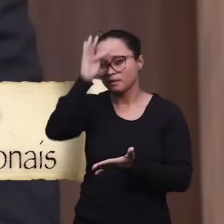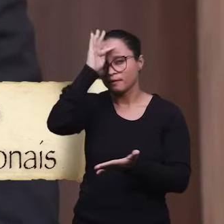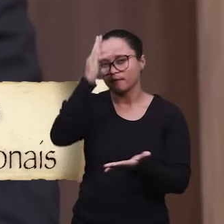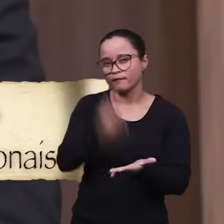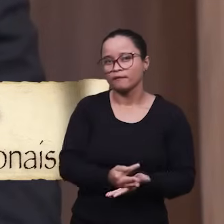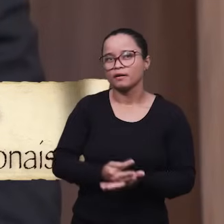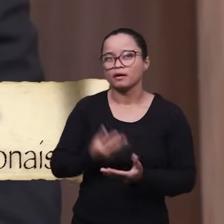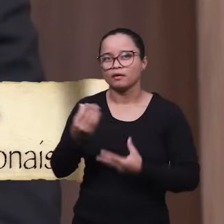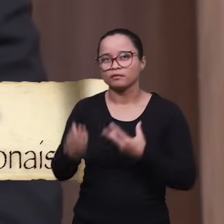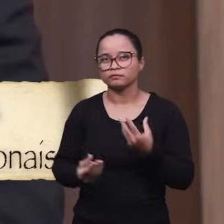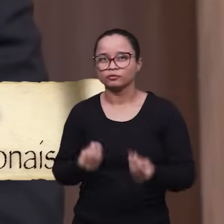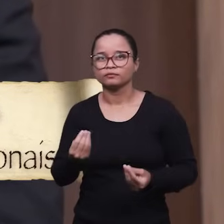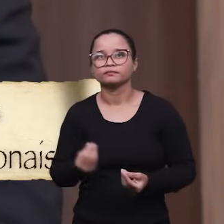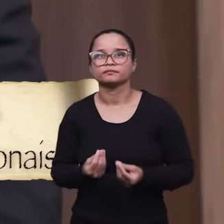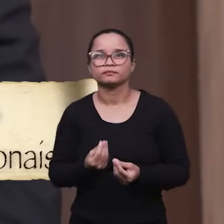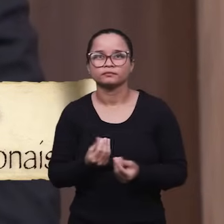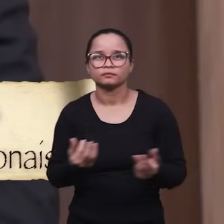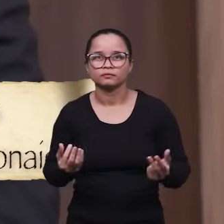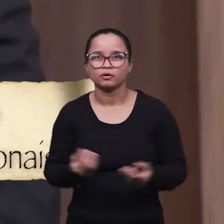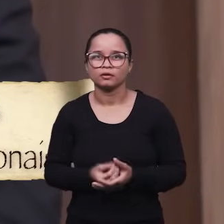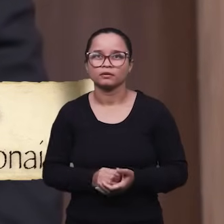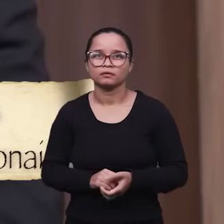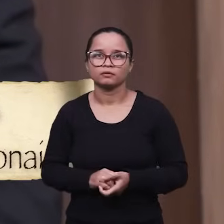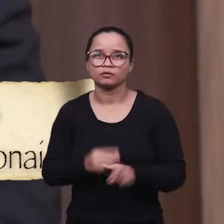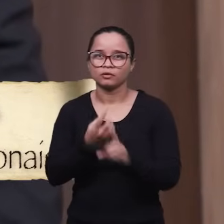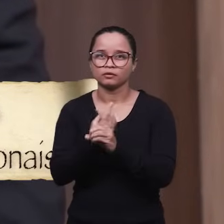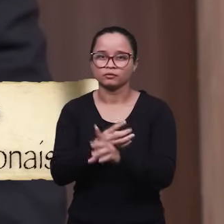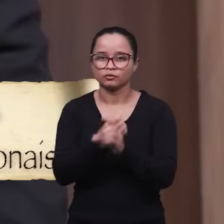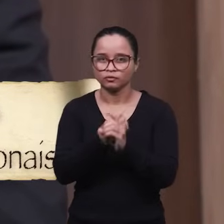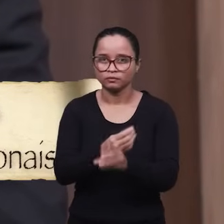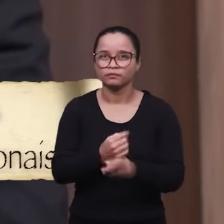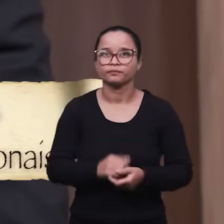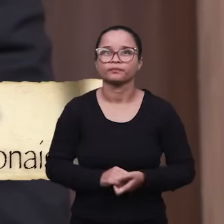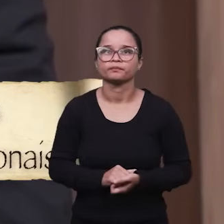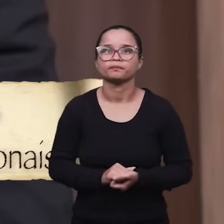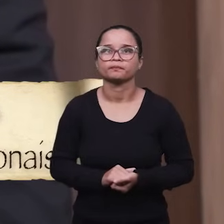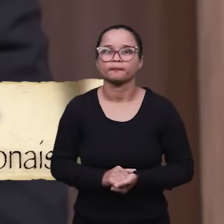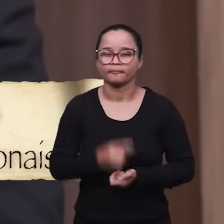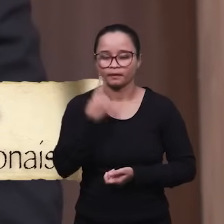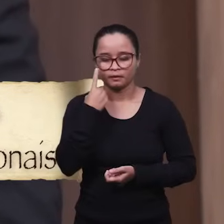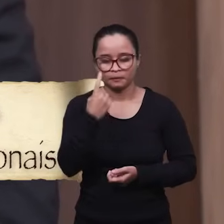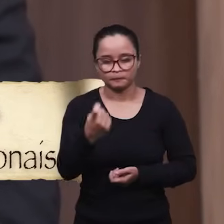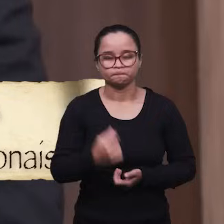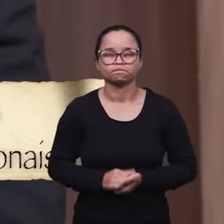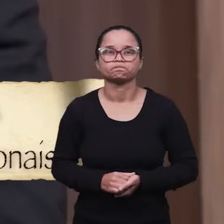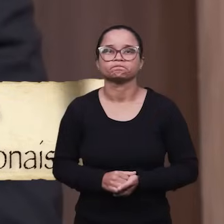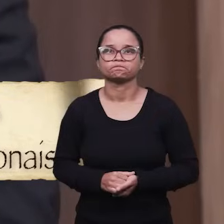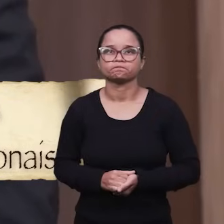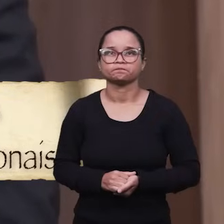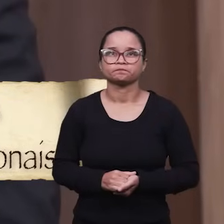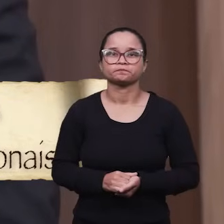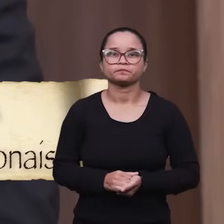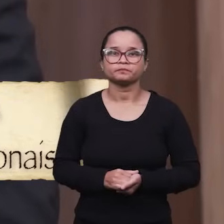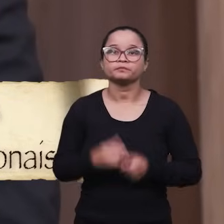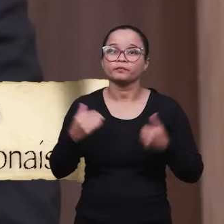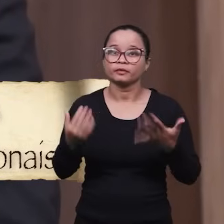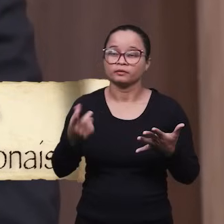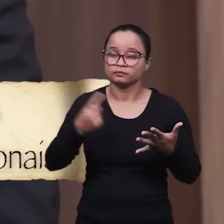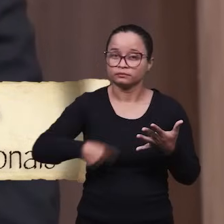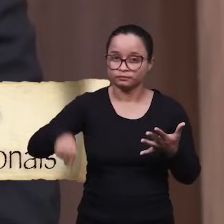uma robustez, né, com uma consolidação doutrinária muito interessante. E nós